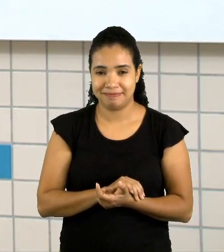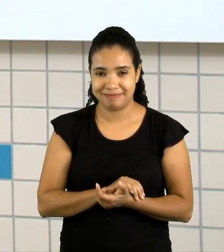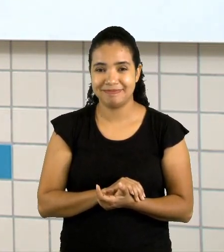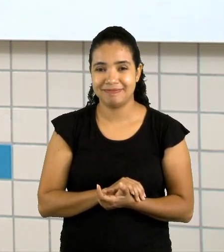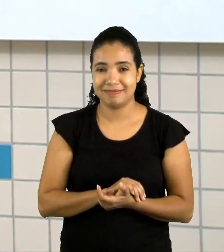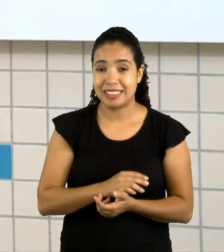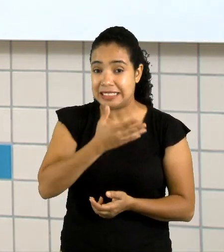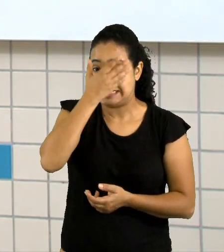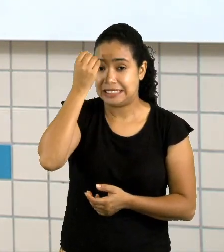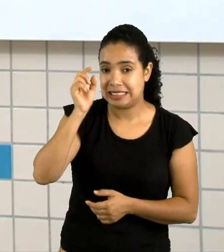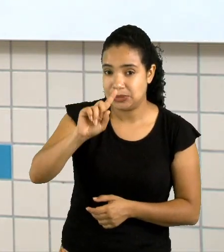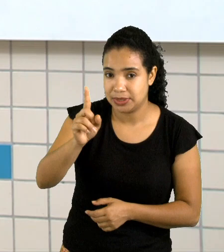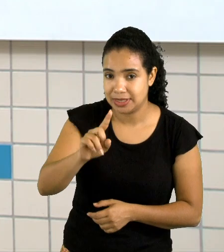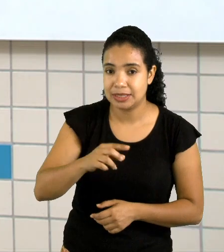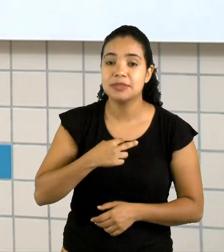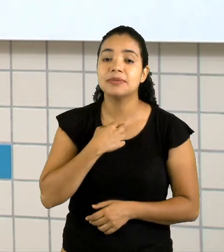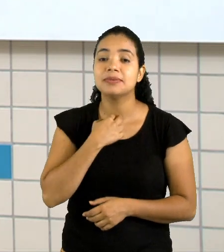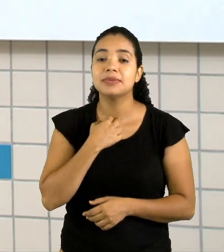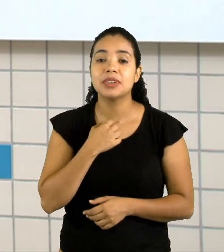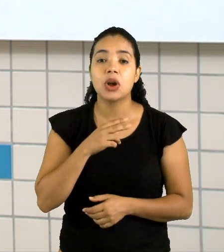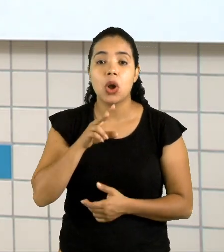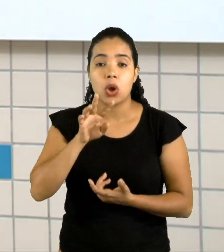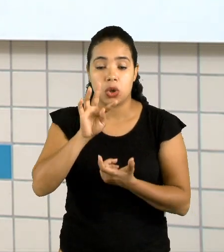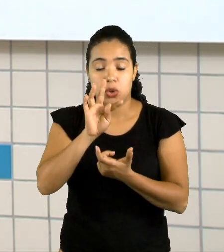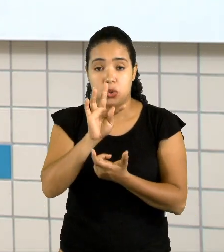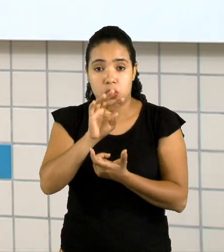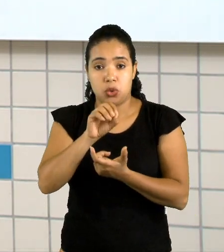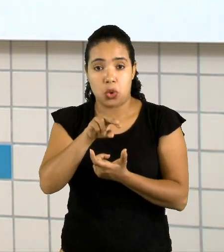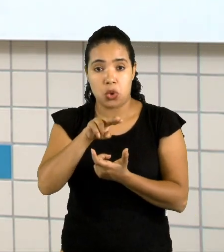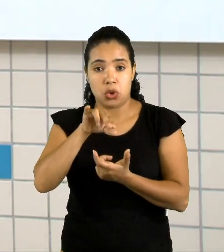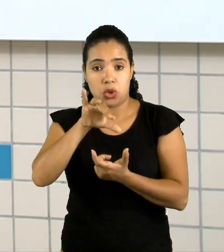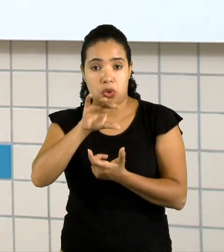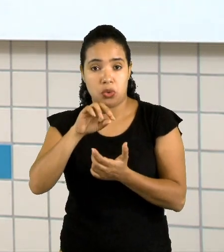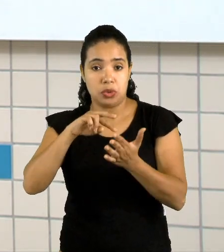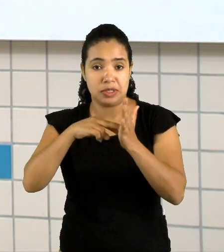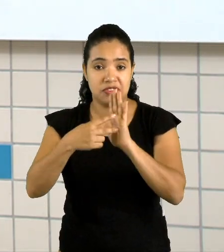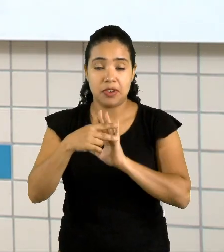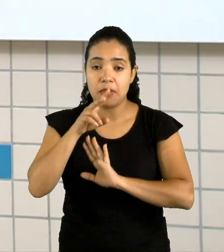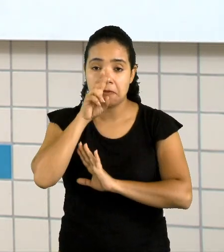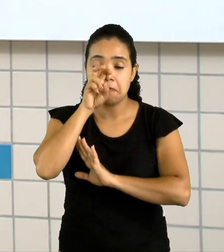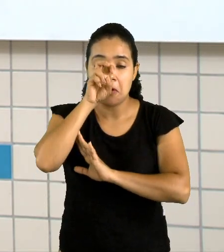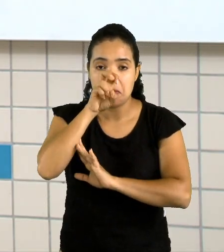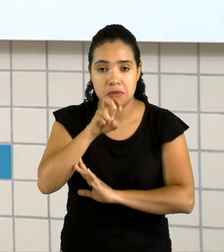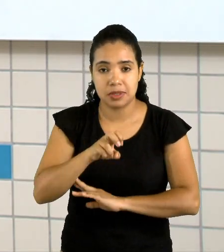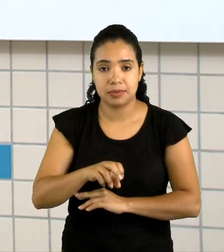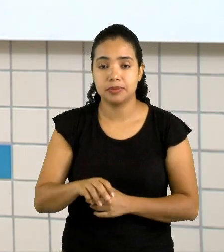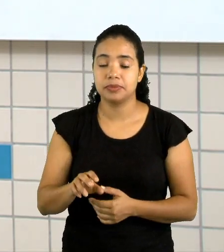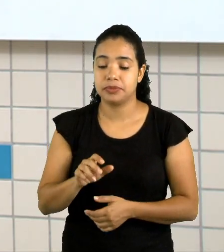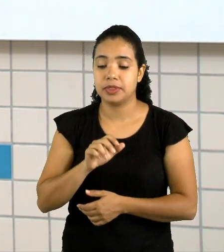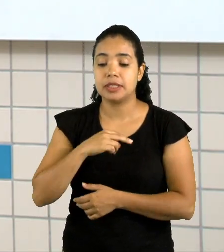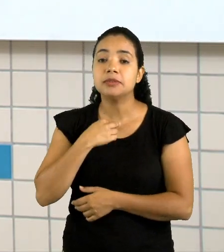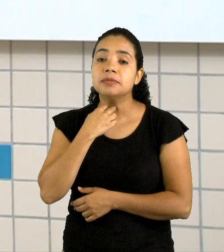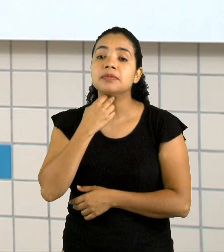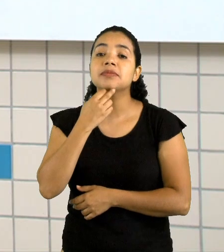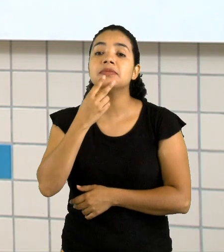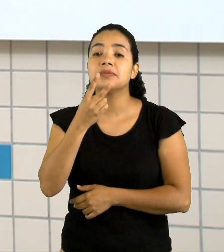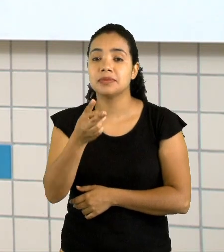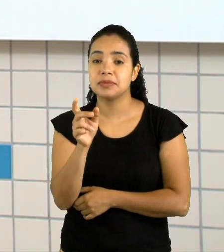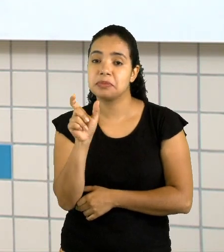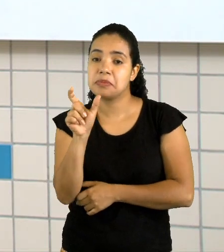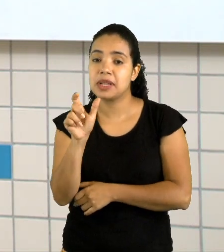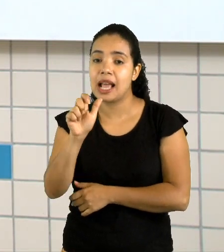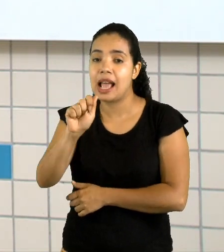forte. Não esqueçam, tônico vem de forte. E átono é quando o som é fraco. Vamos ler